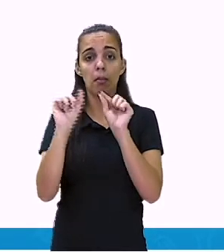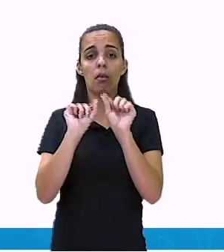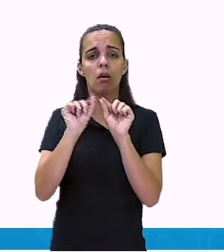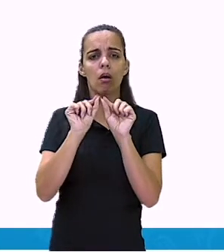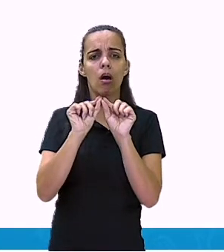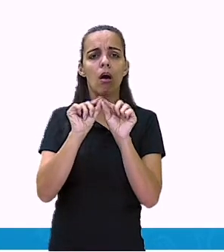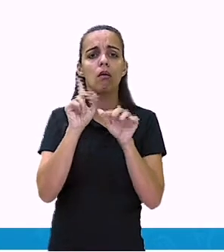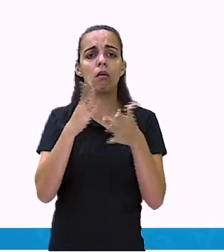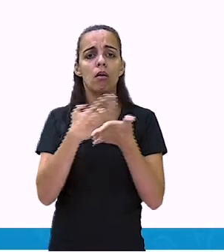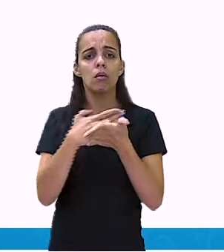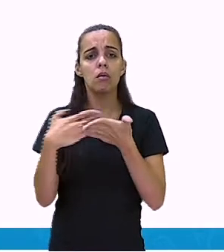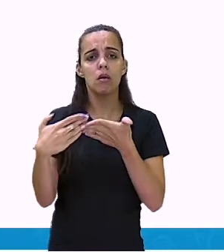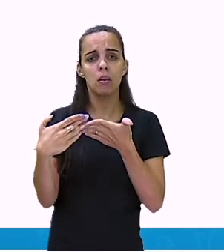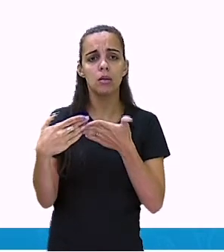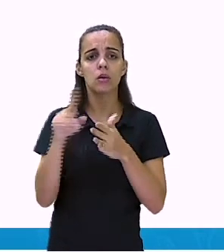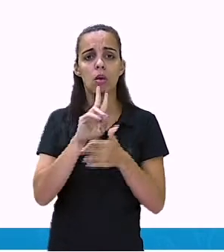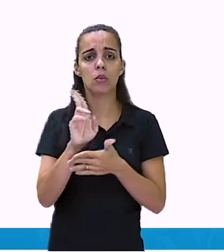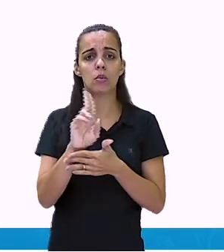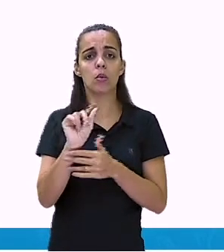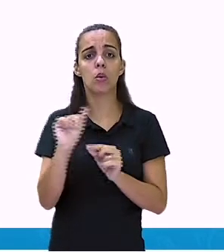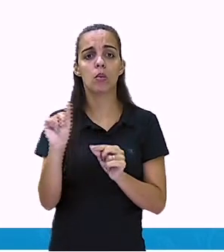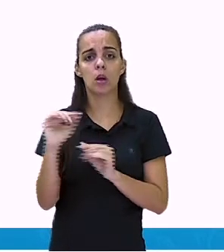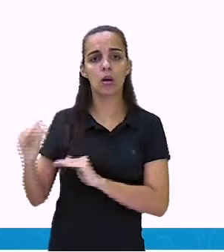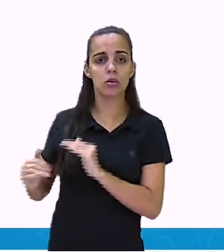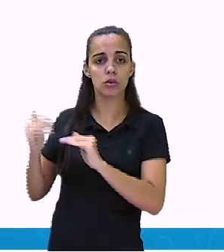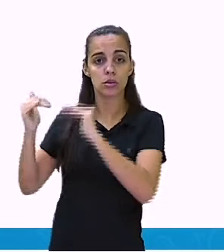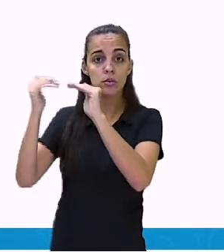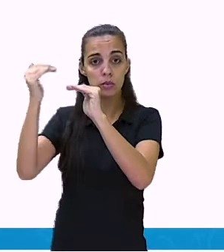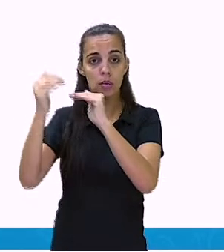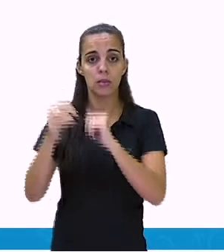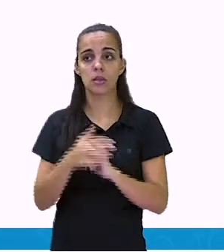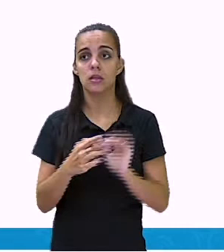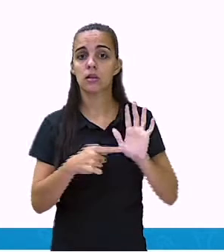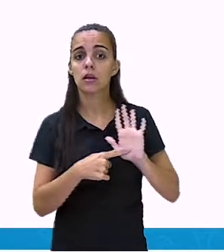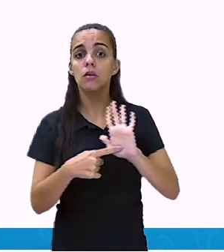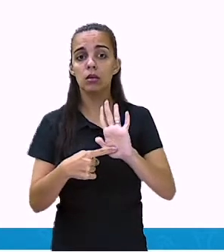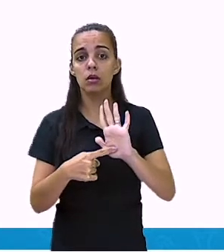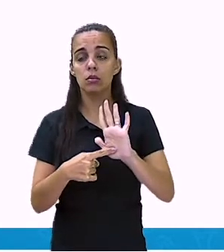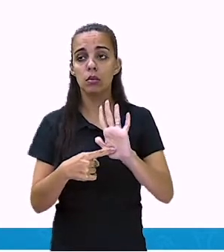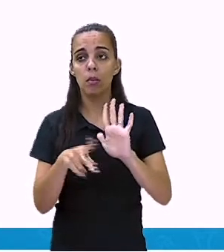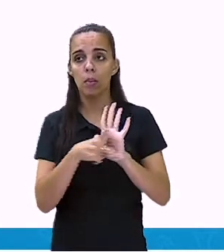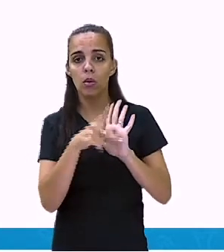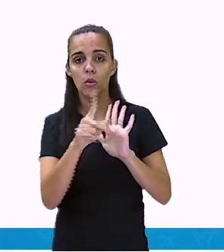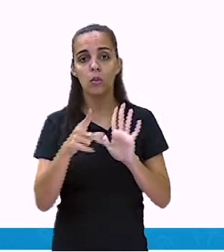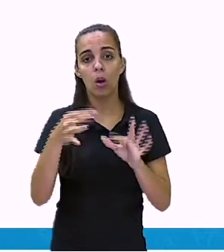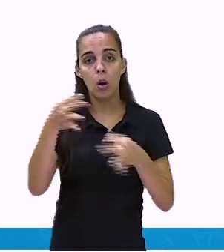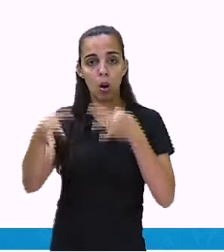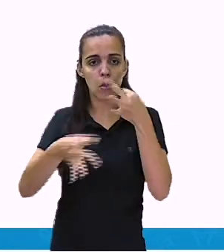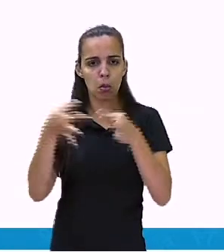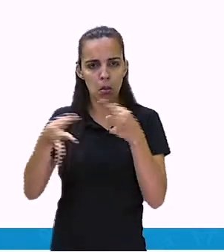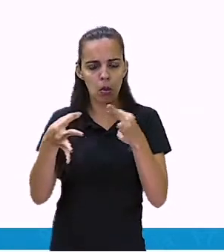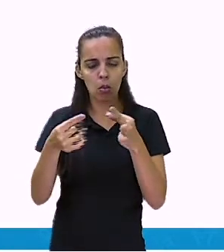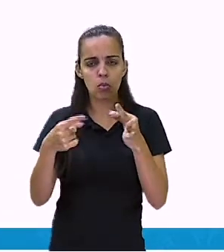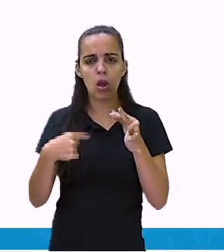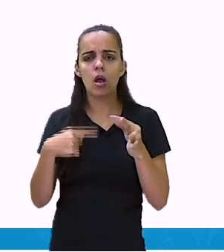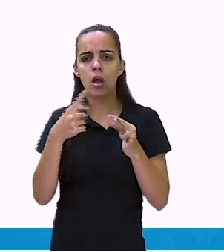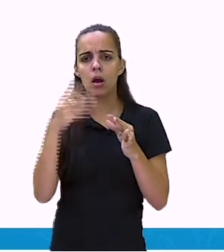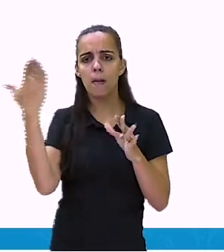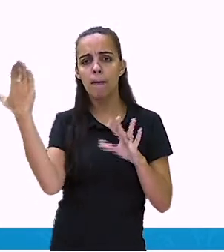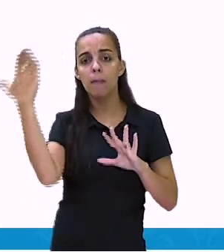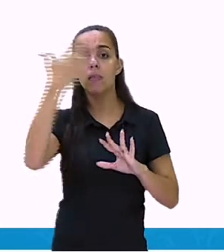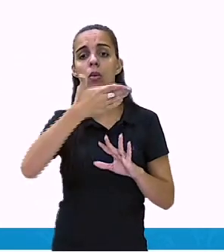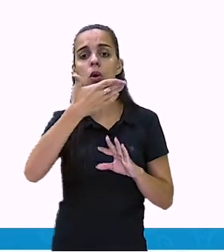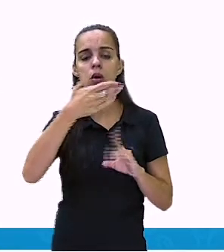intermediários, também chamados de desenvolvimento, apresentam-se argumentos que comprovem